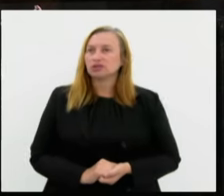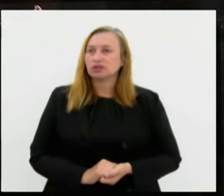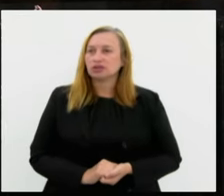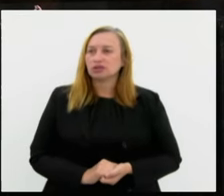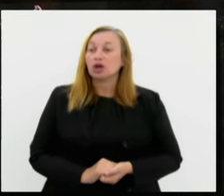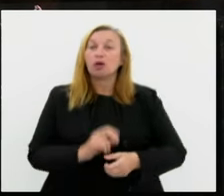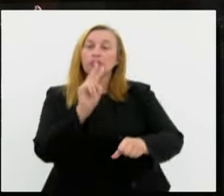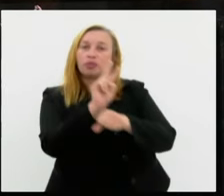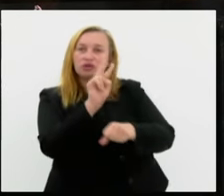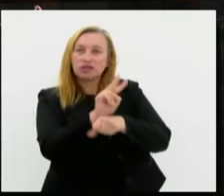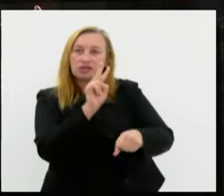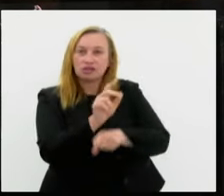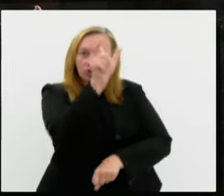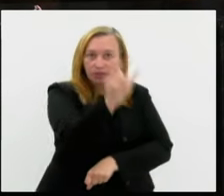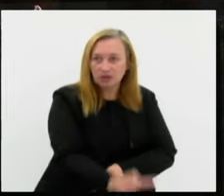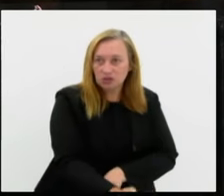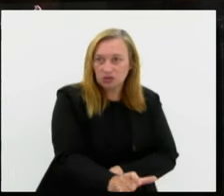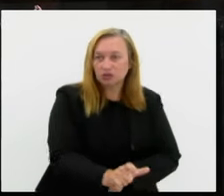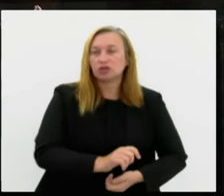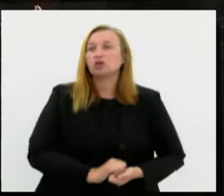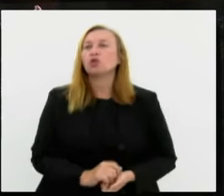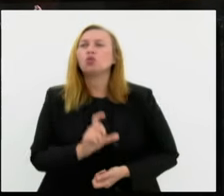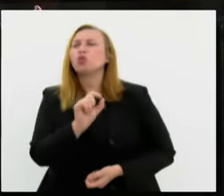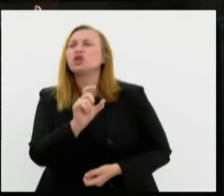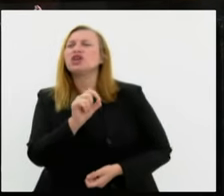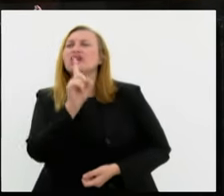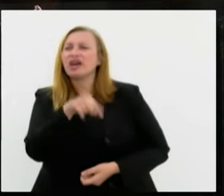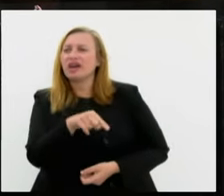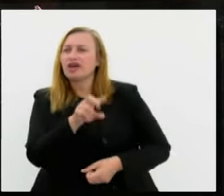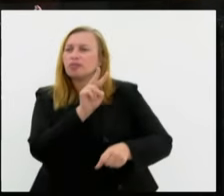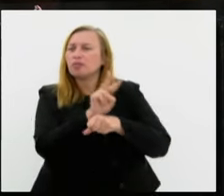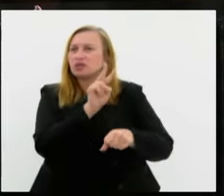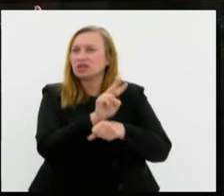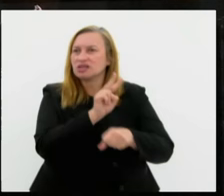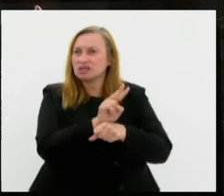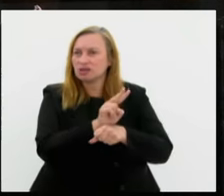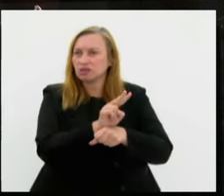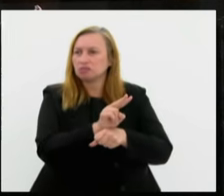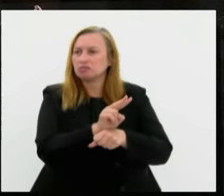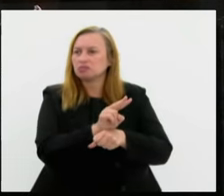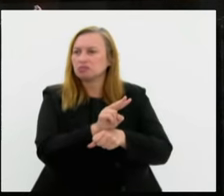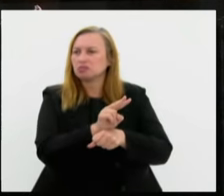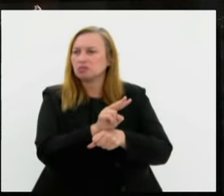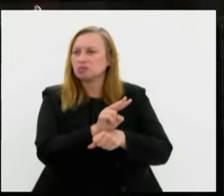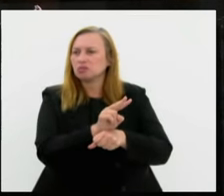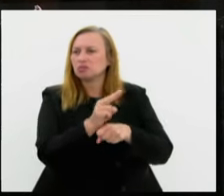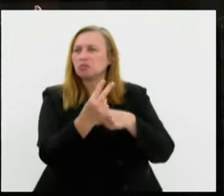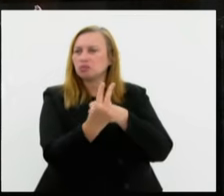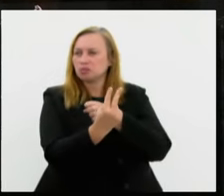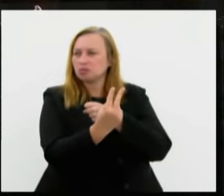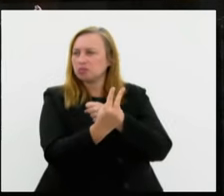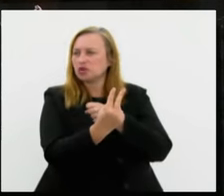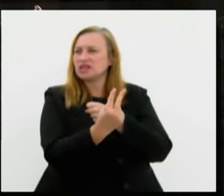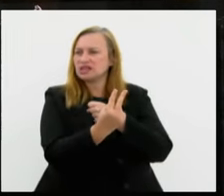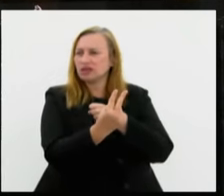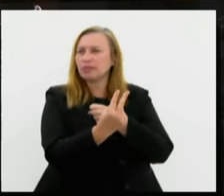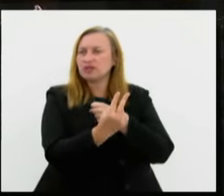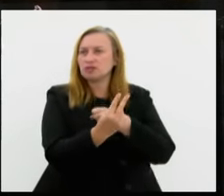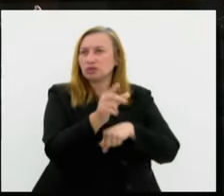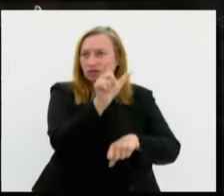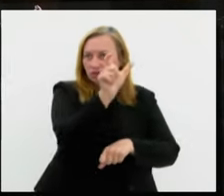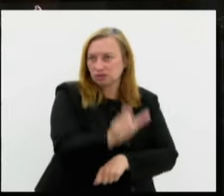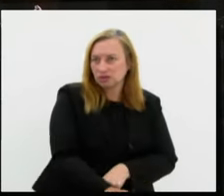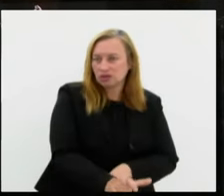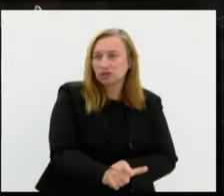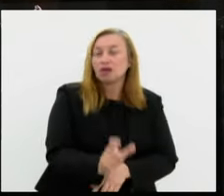se diga o que é a imunidade. A imunidade tem a ver com os votos, com a palavra,